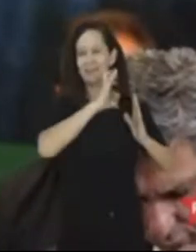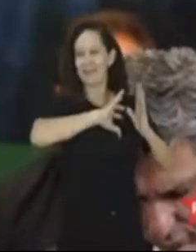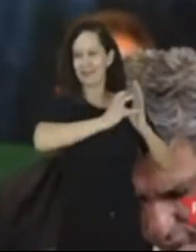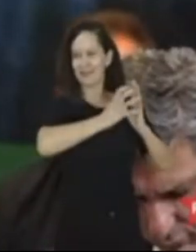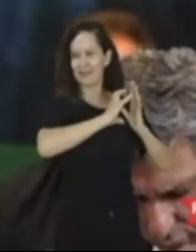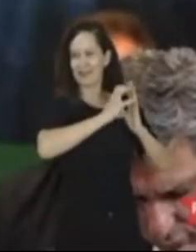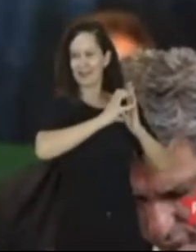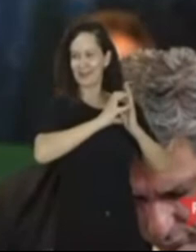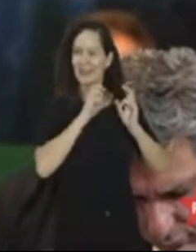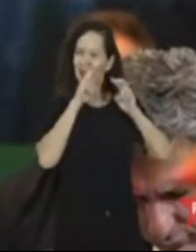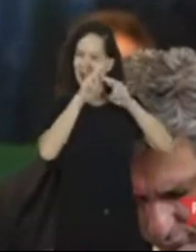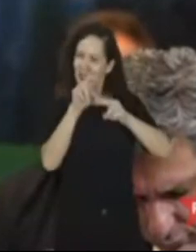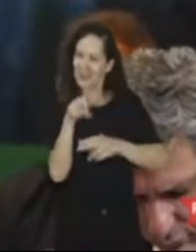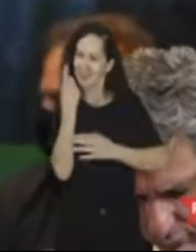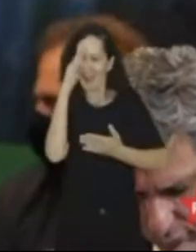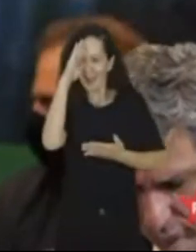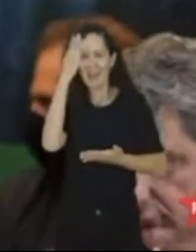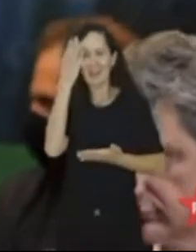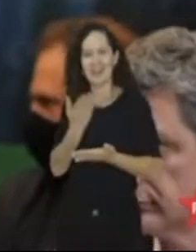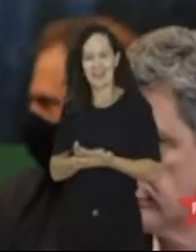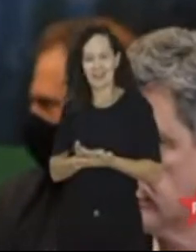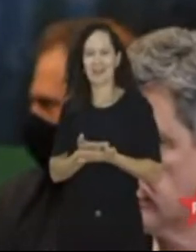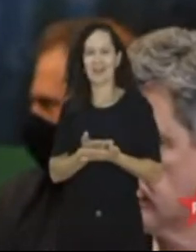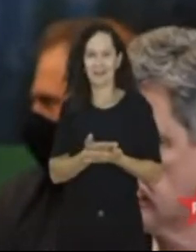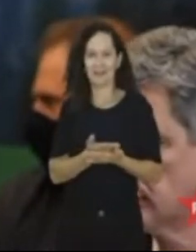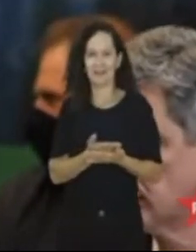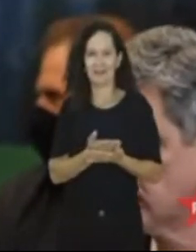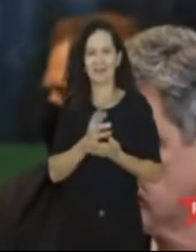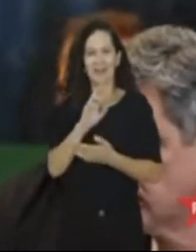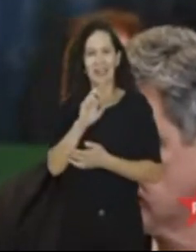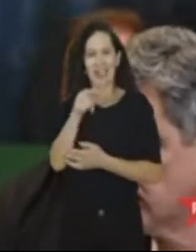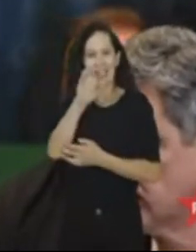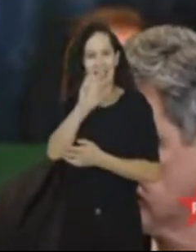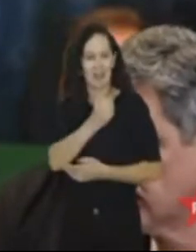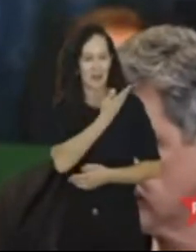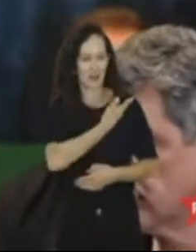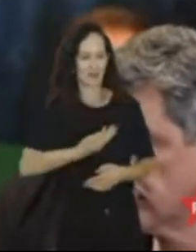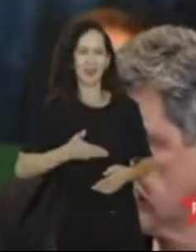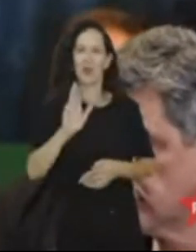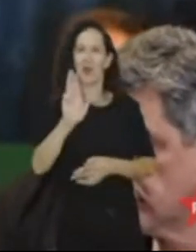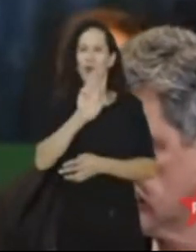nós acreditamos. É Requião governador, Lula